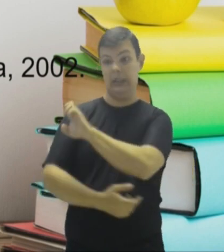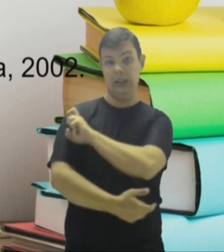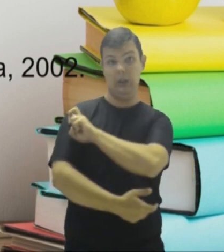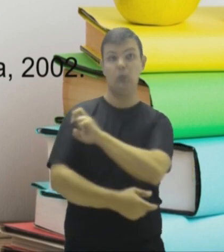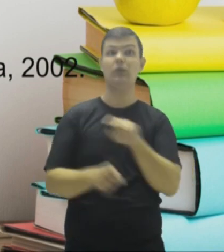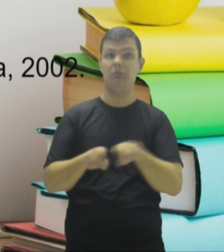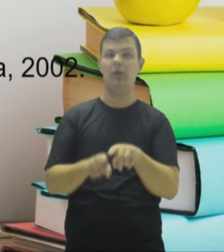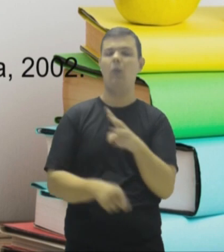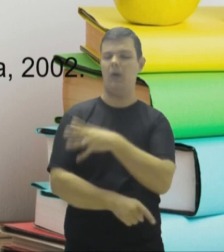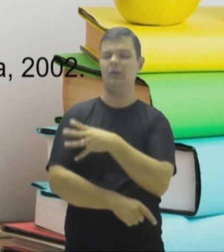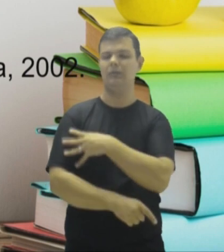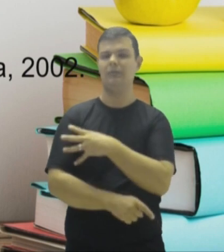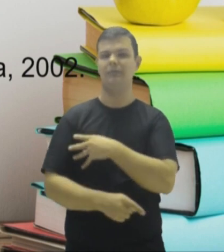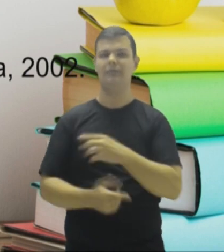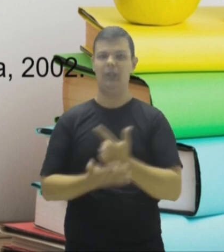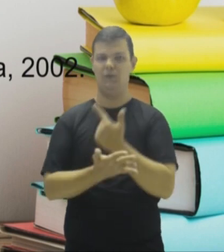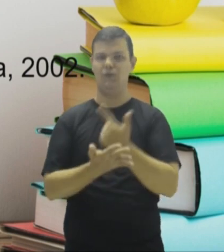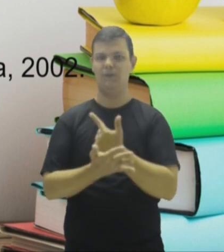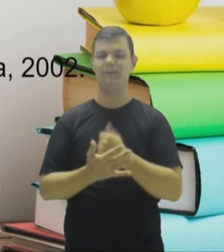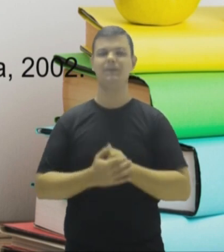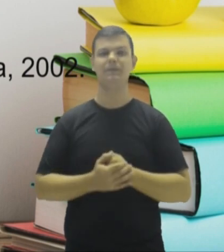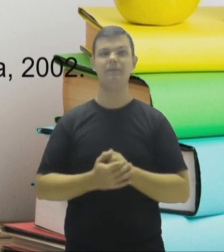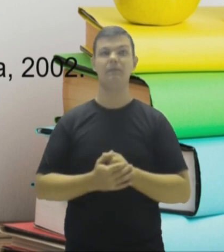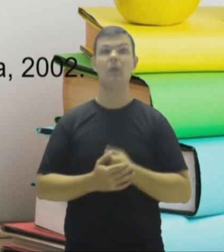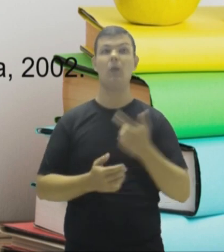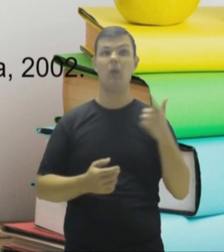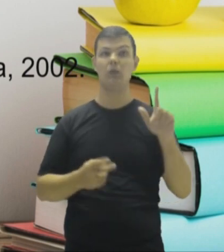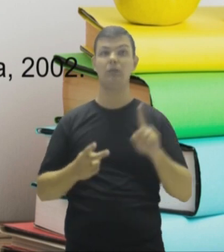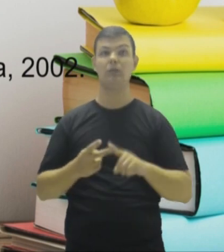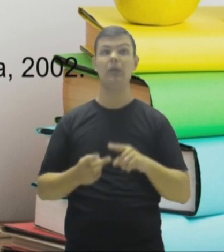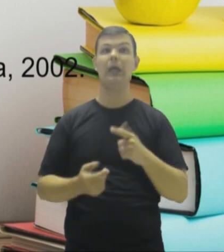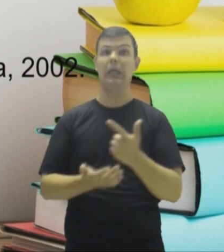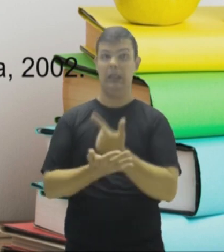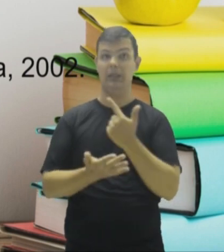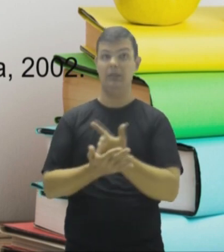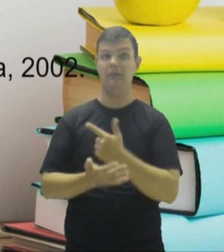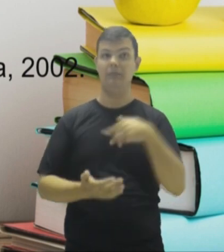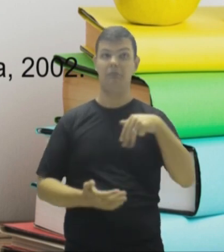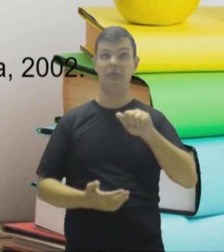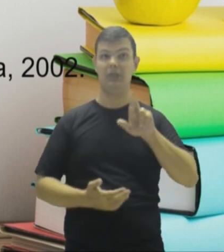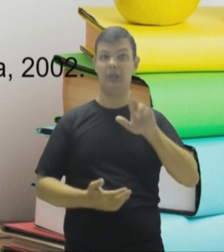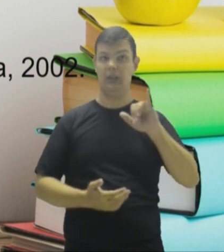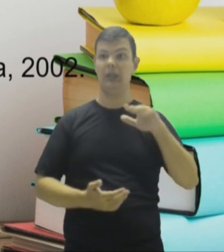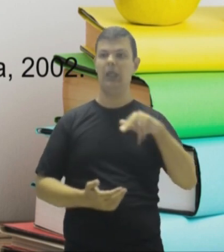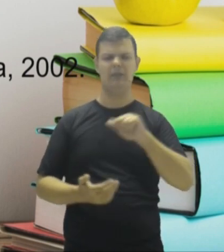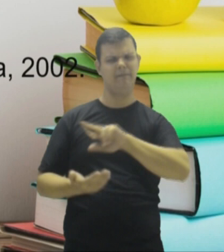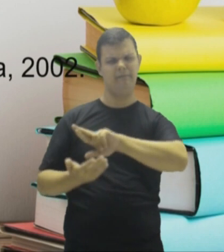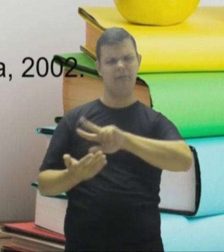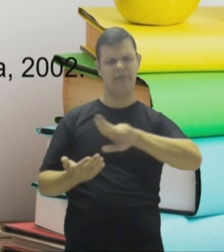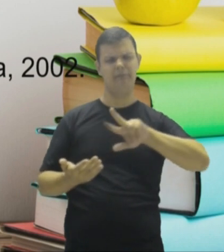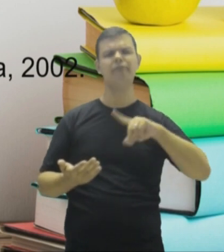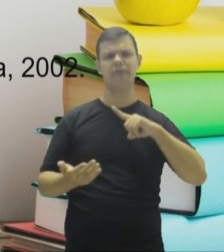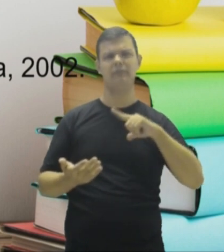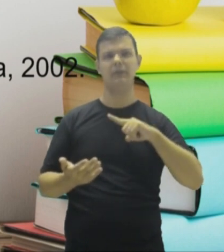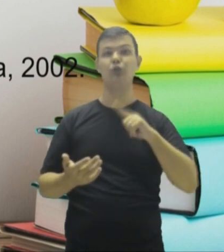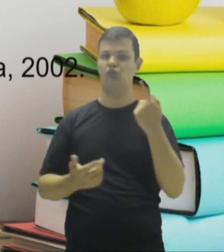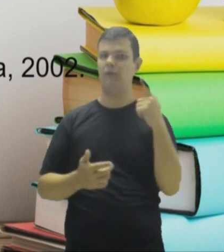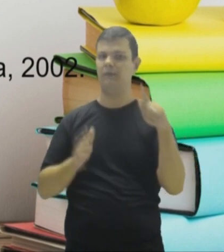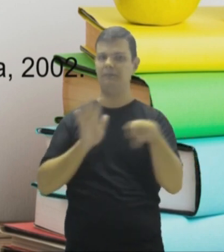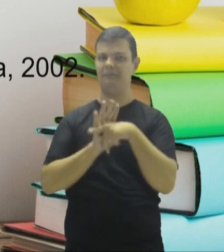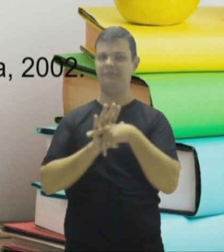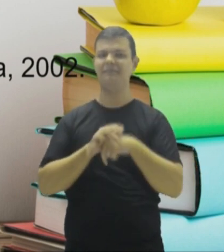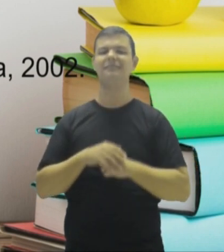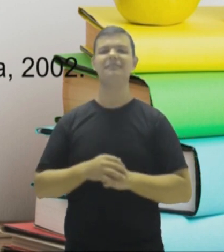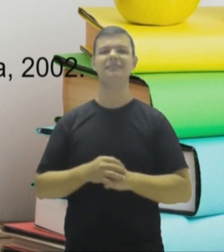ano e o livro do 4º ano também, tá? E o livro da Marina e do Técio, que é um livro bem cheio de informações, um livro de geografia.